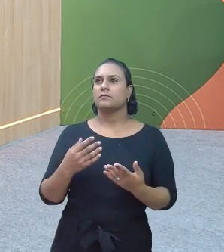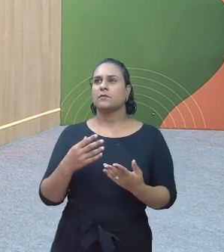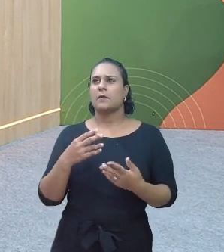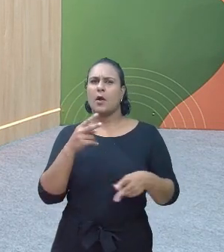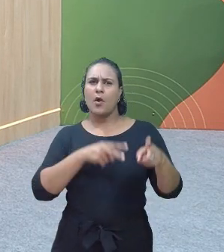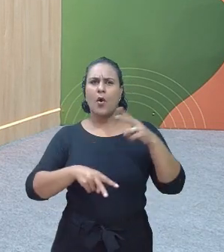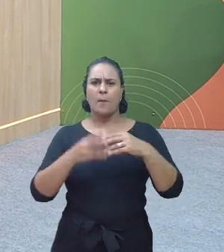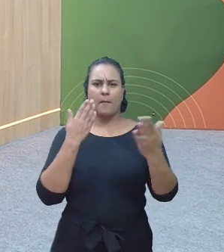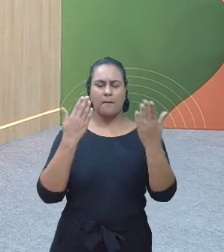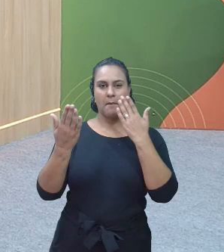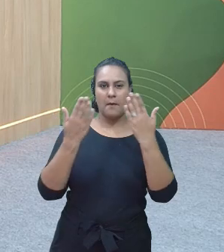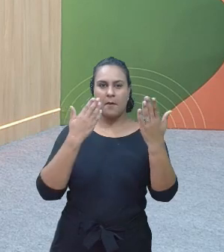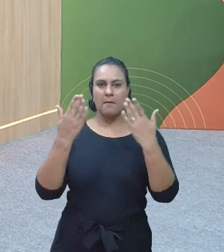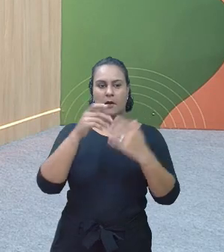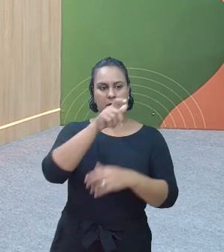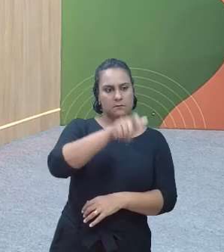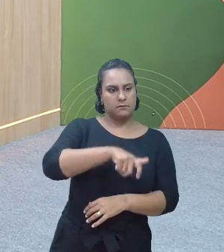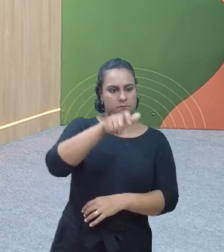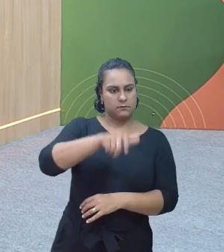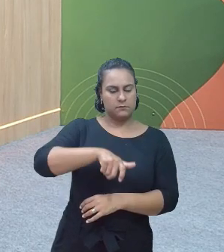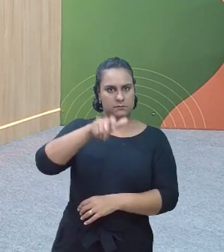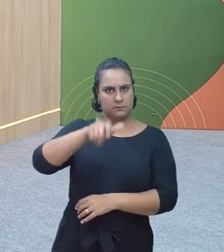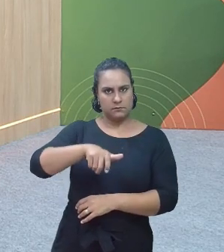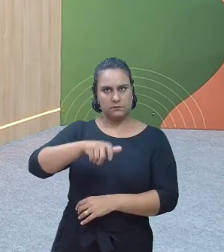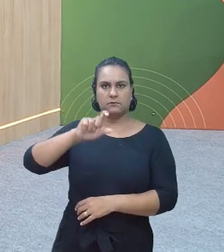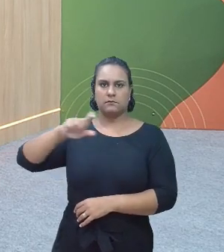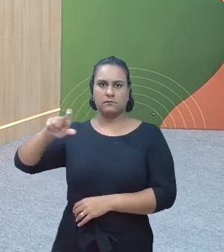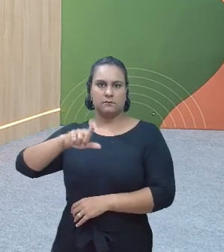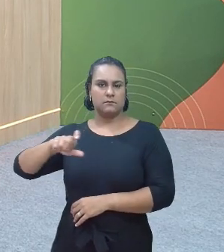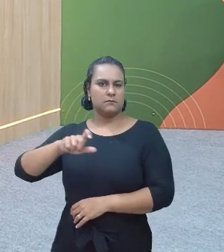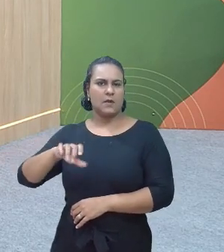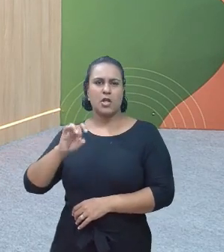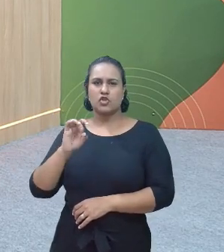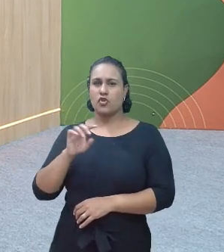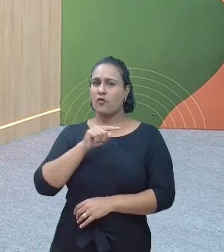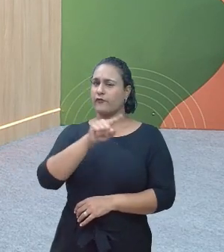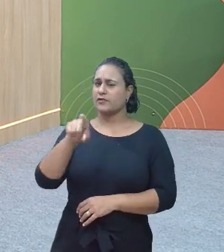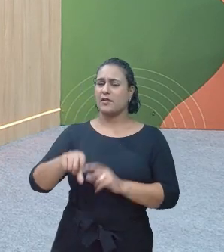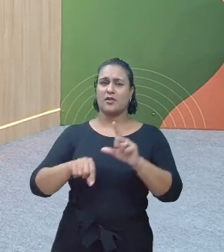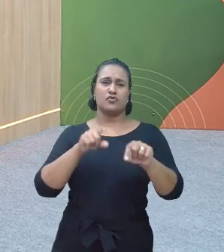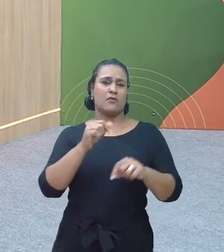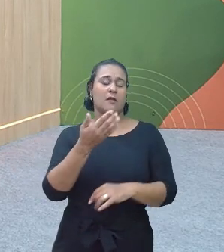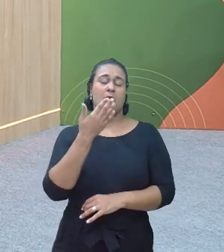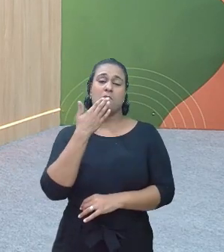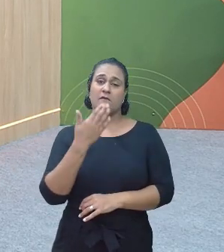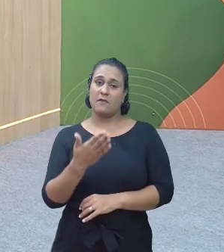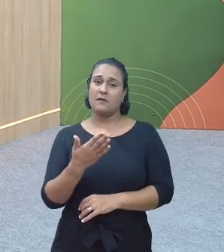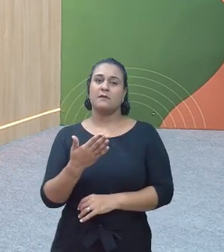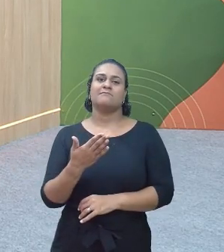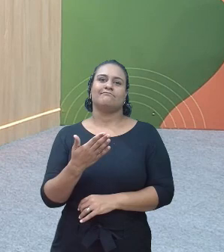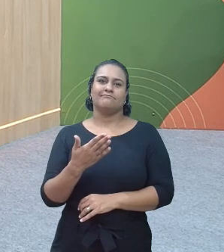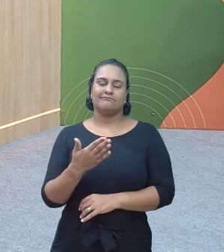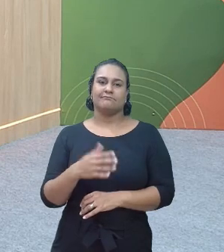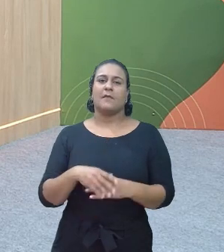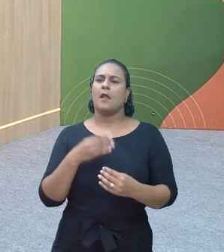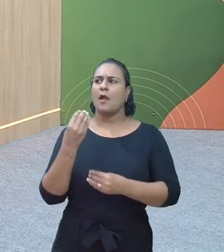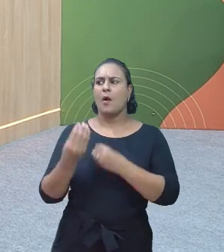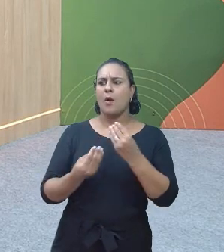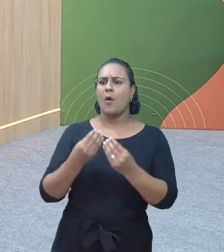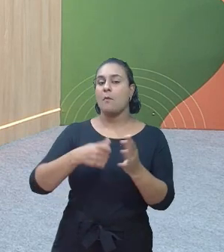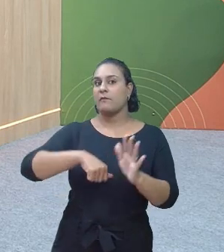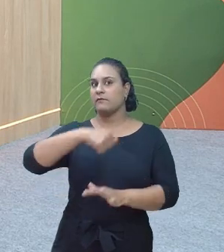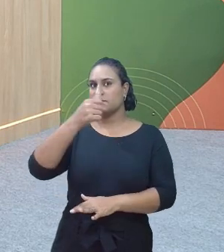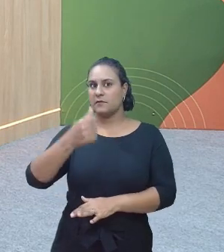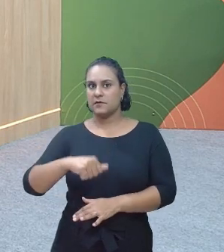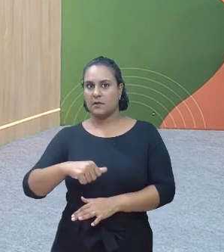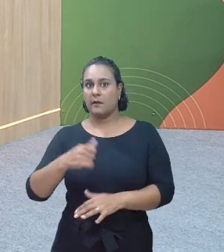de comparar gráfico de colunas com gráfico de barras é mais a conveniência de como você vai montar esse gráfico e da informação que você quer